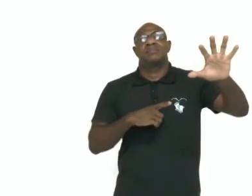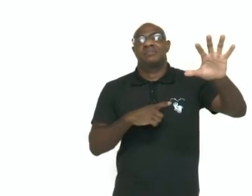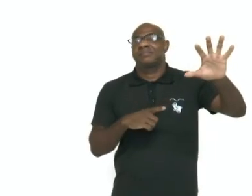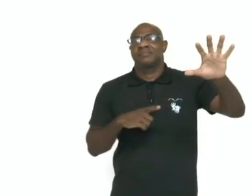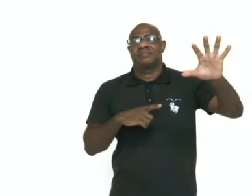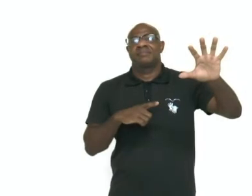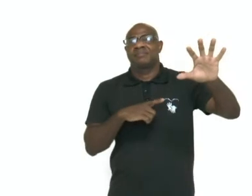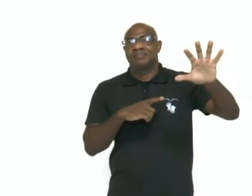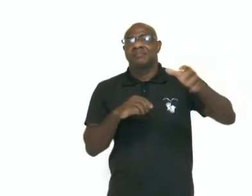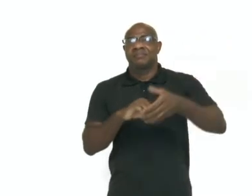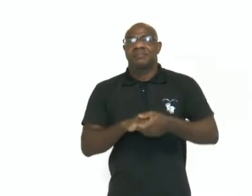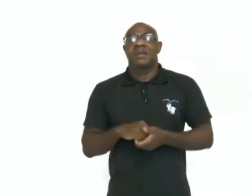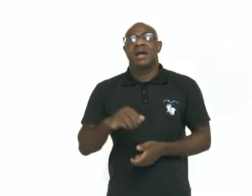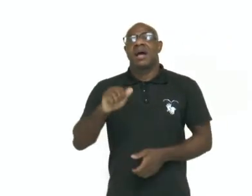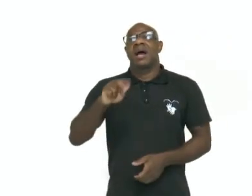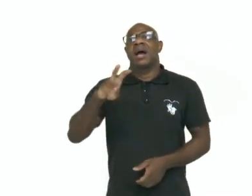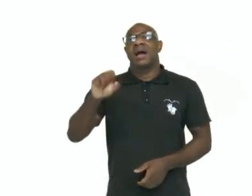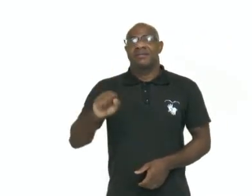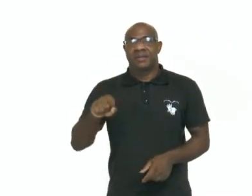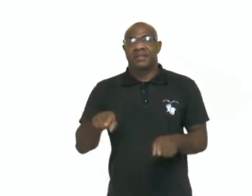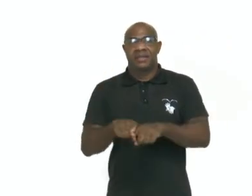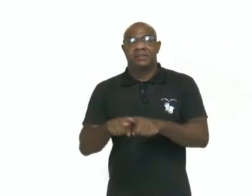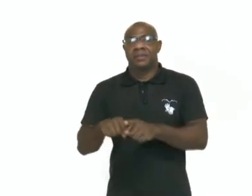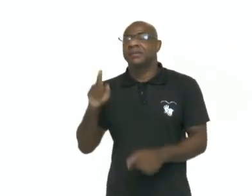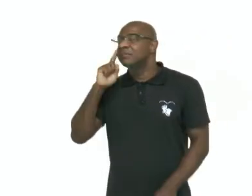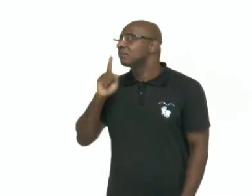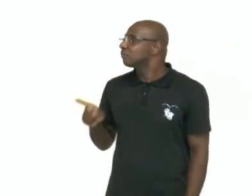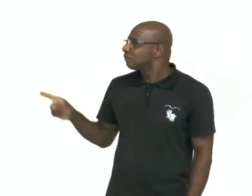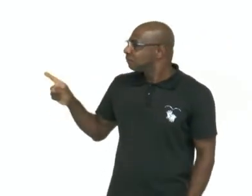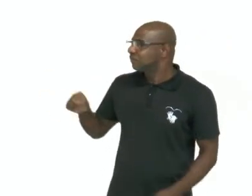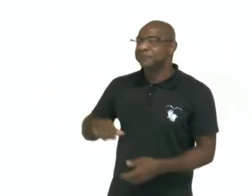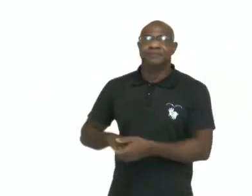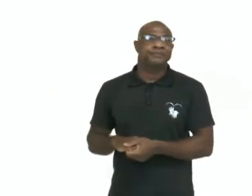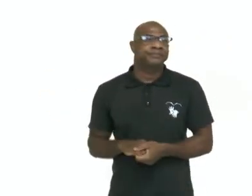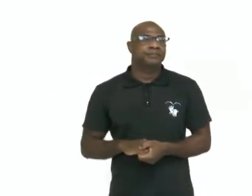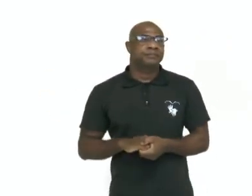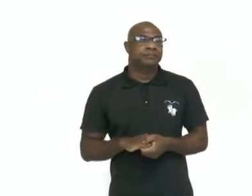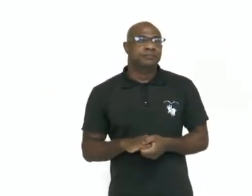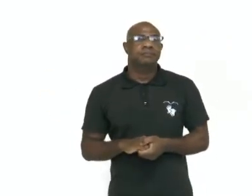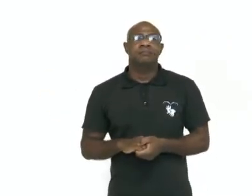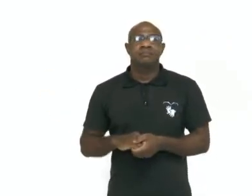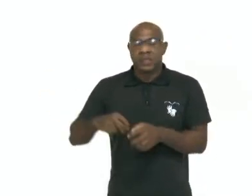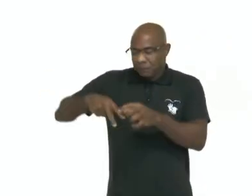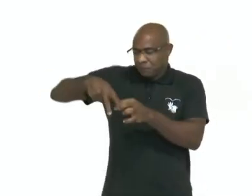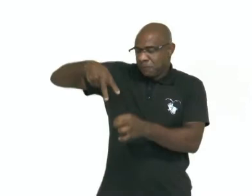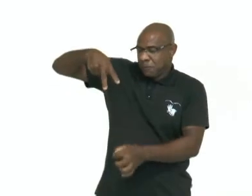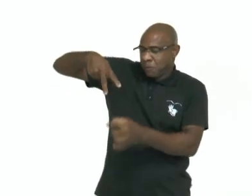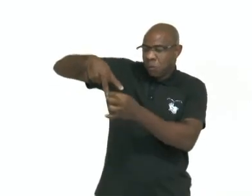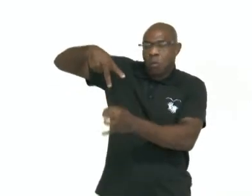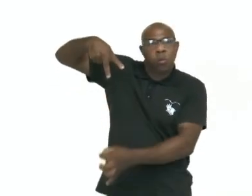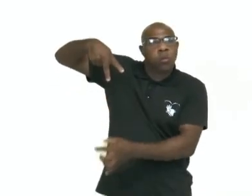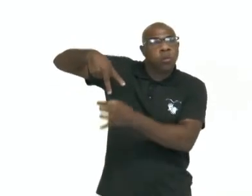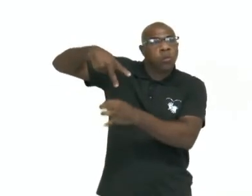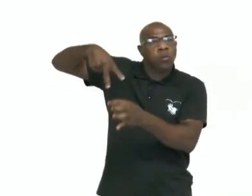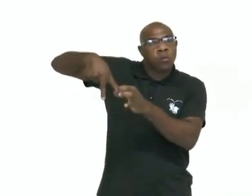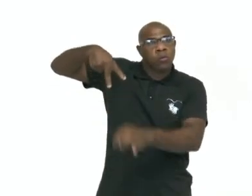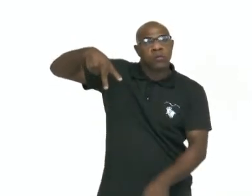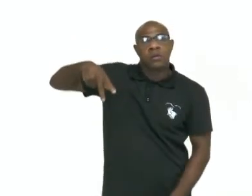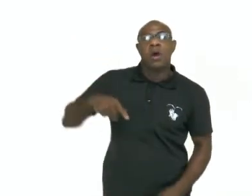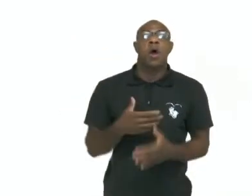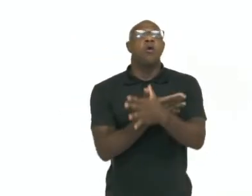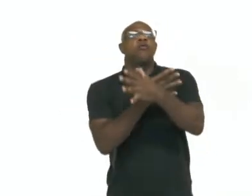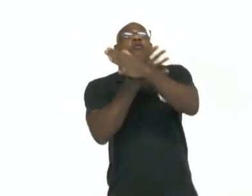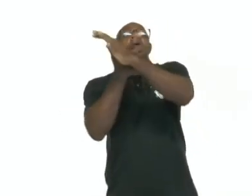reiformes, aves pernaltas, né? Suas pernas são altas, de grande porte e elas não são voadoras.